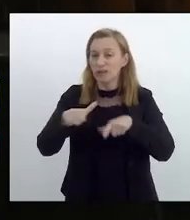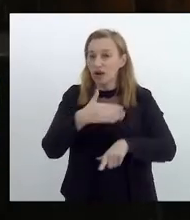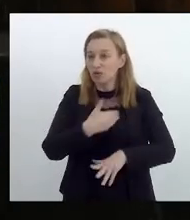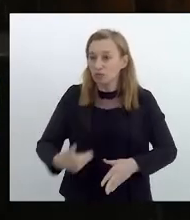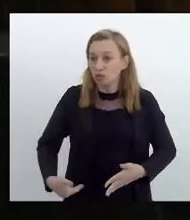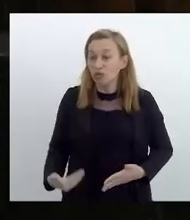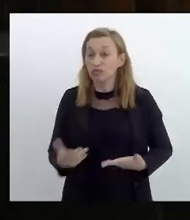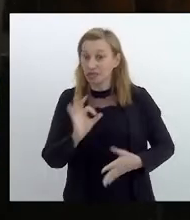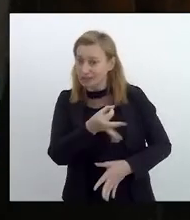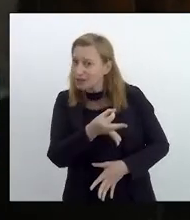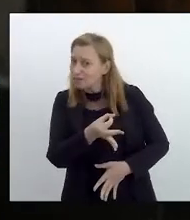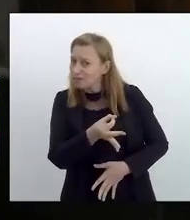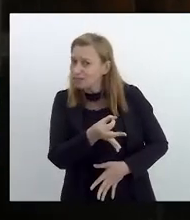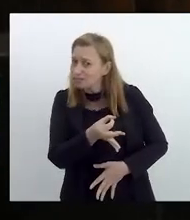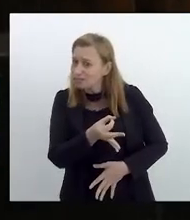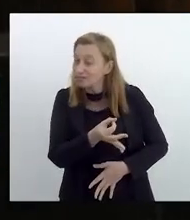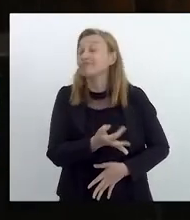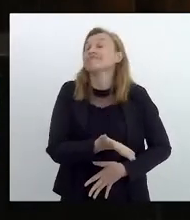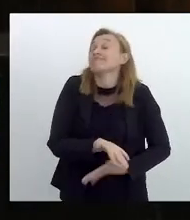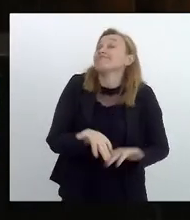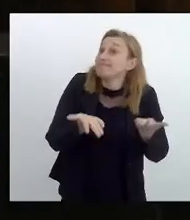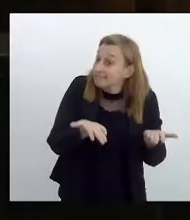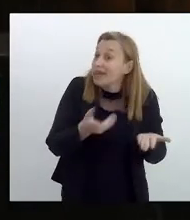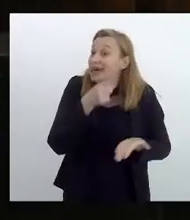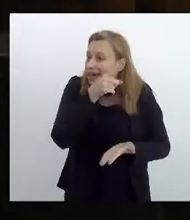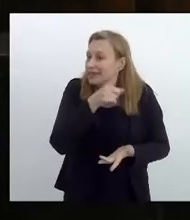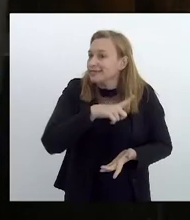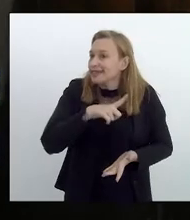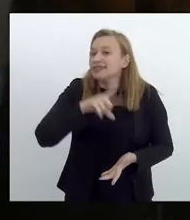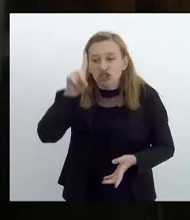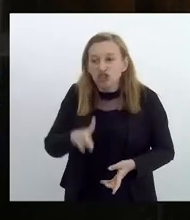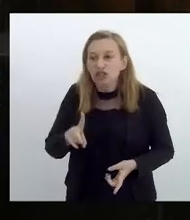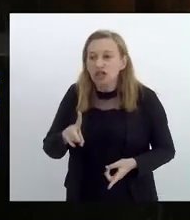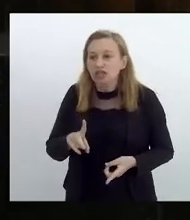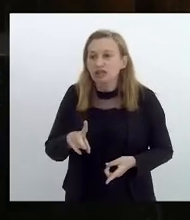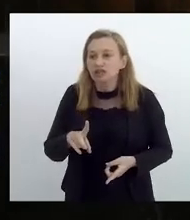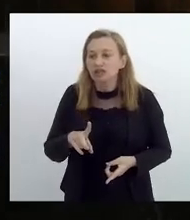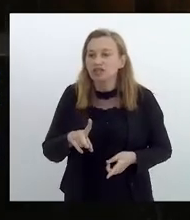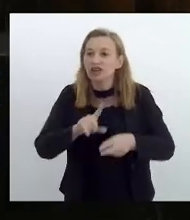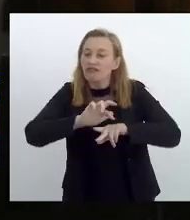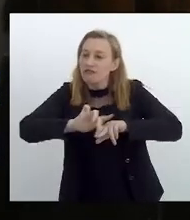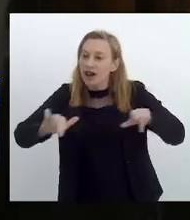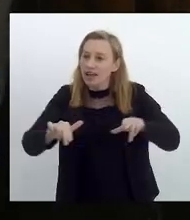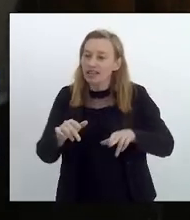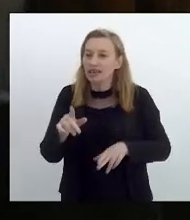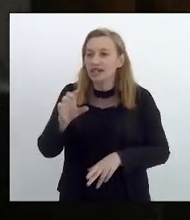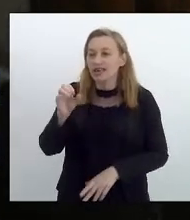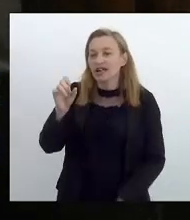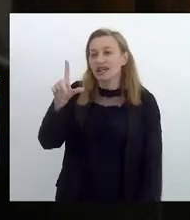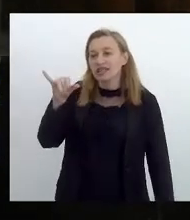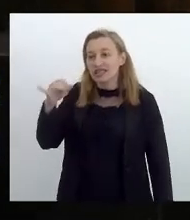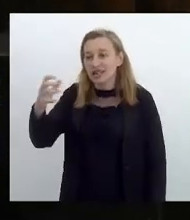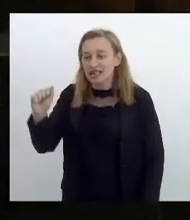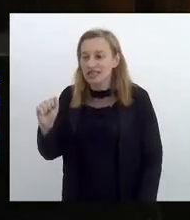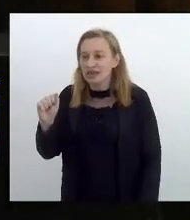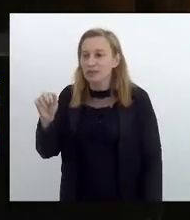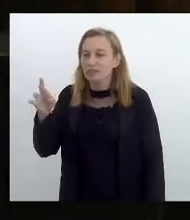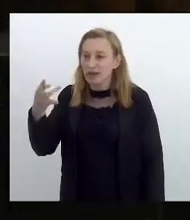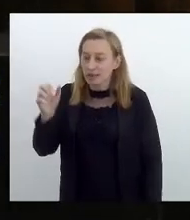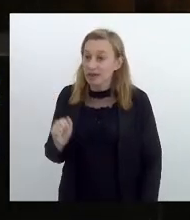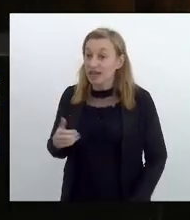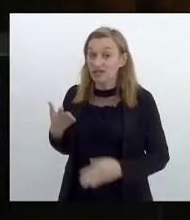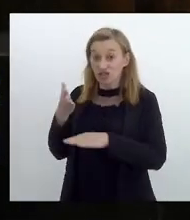Tão certo bom então ele tem direito a uma função de licença-prêmio Ali vai